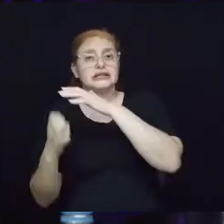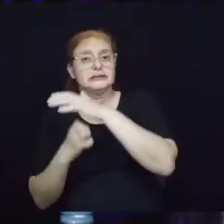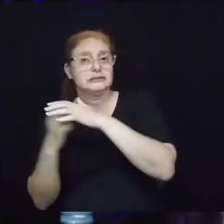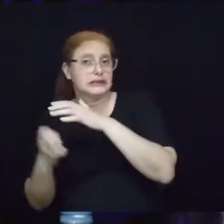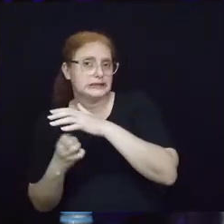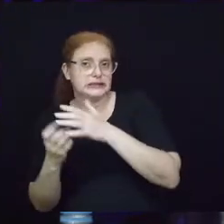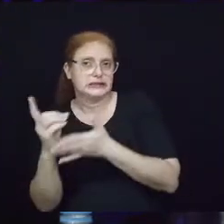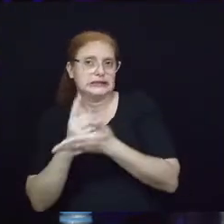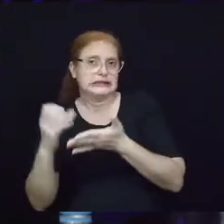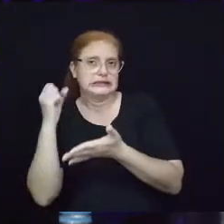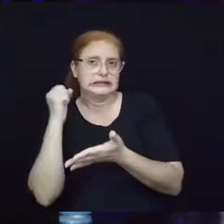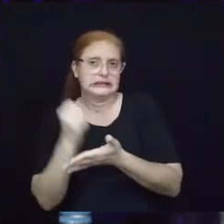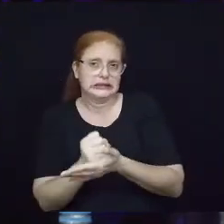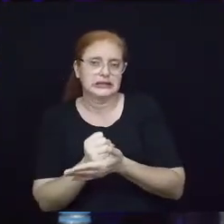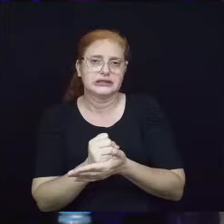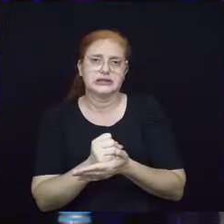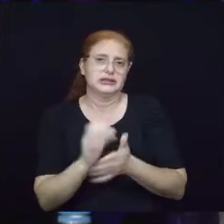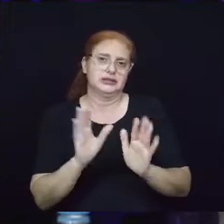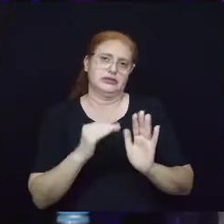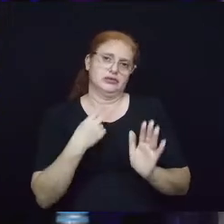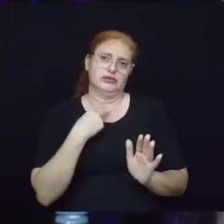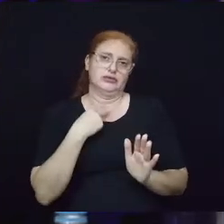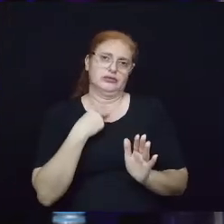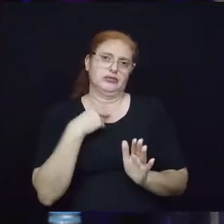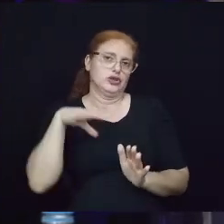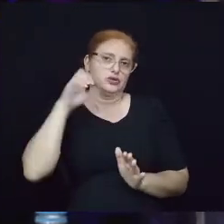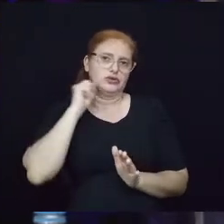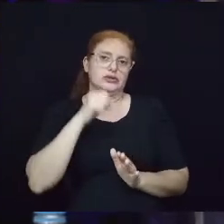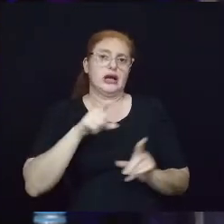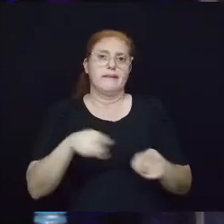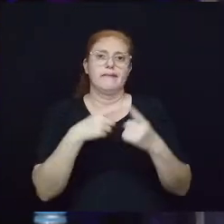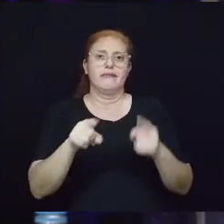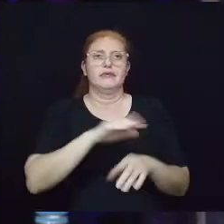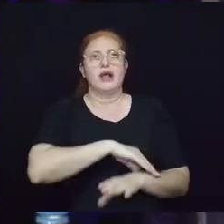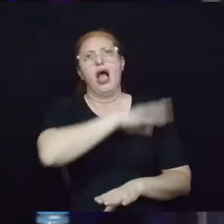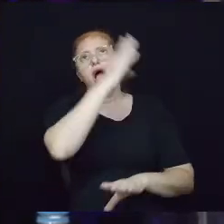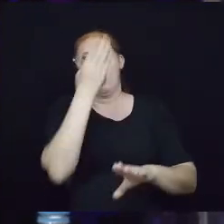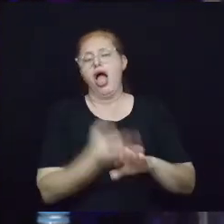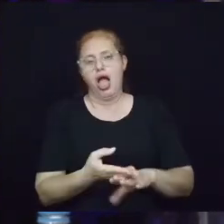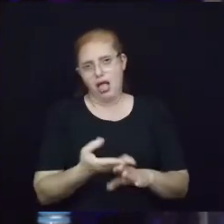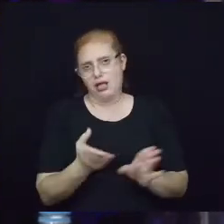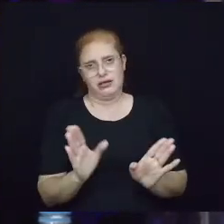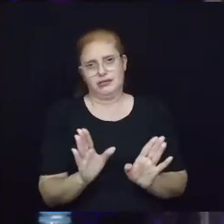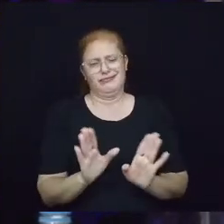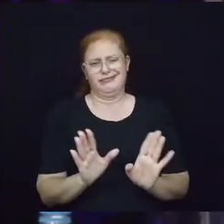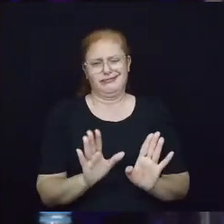não é assim o dia inteiro escutando essa música, que também acho que seria assim too much, né?